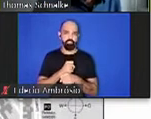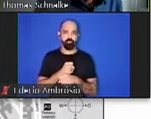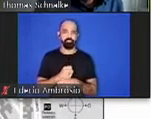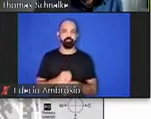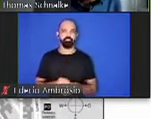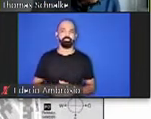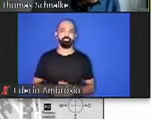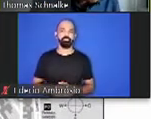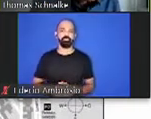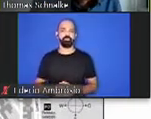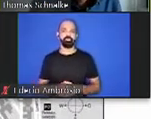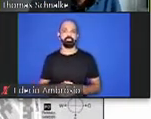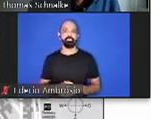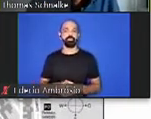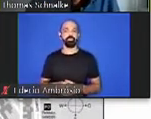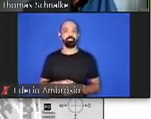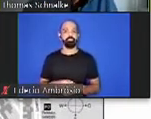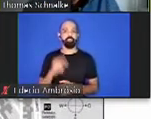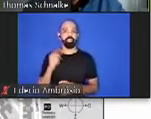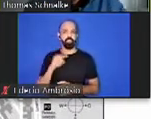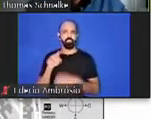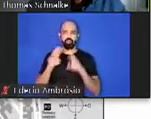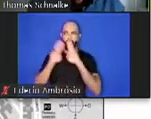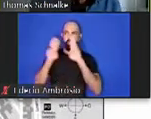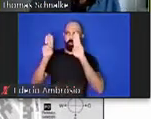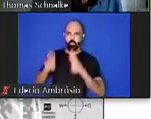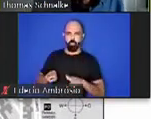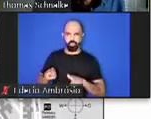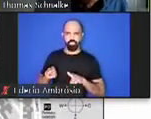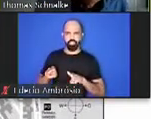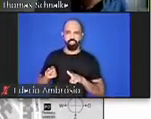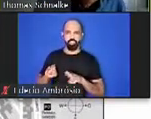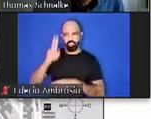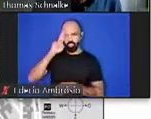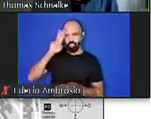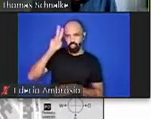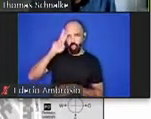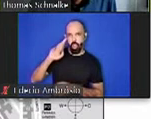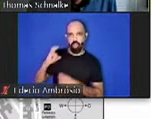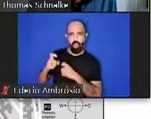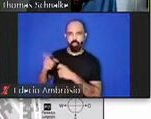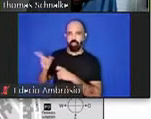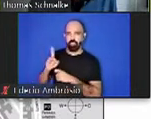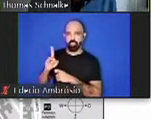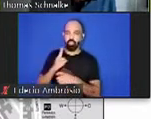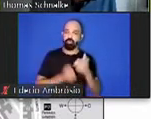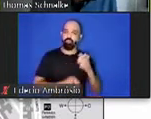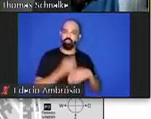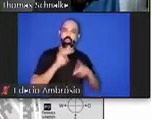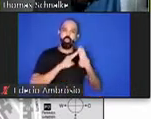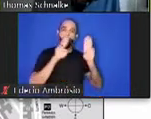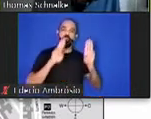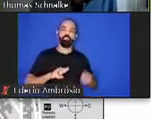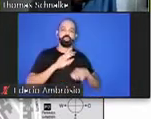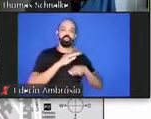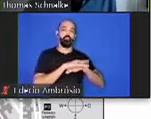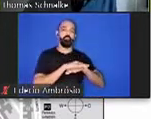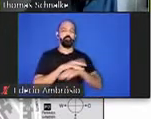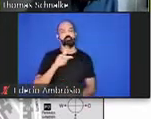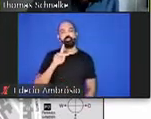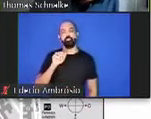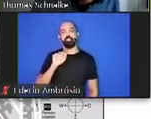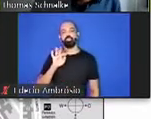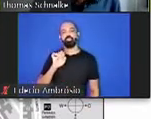Ele não foi fundado como um museu de história médica, mas sim como um museu patológico por